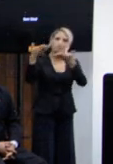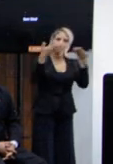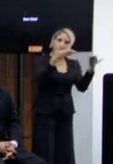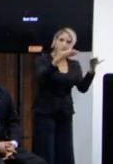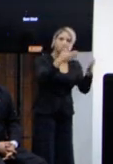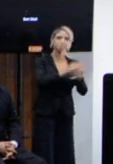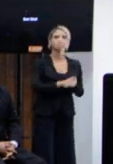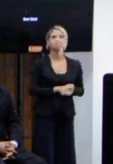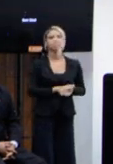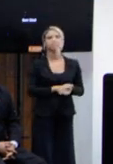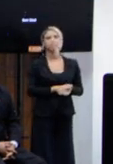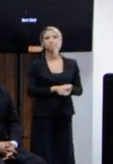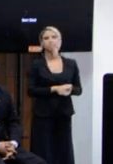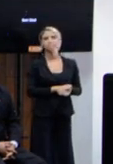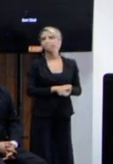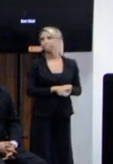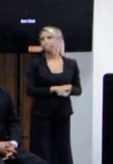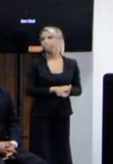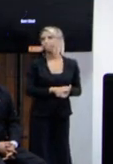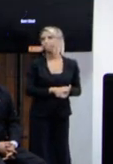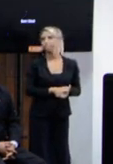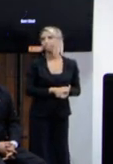aqui